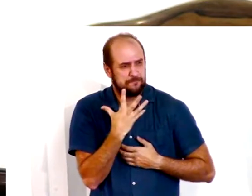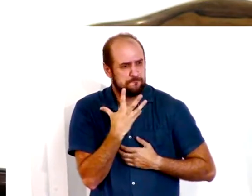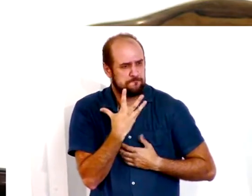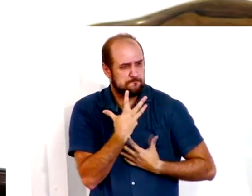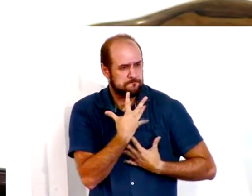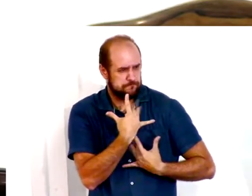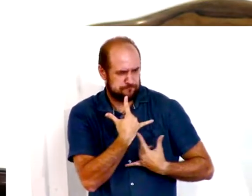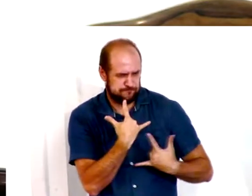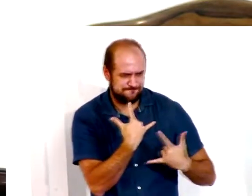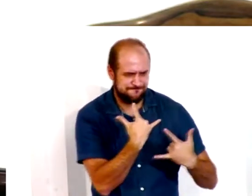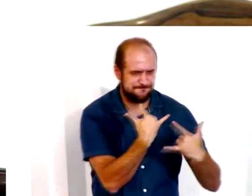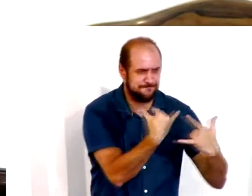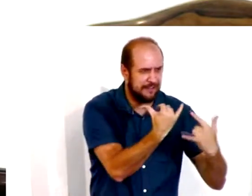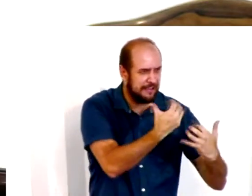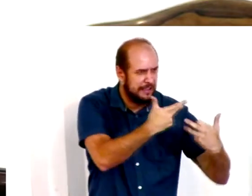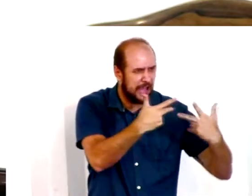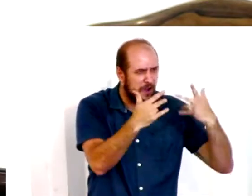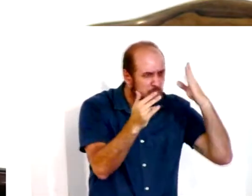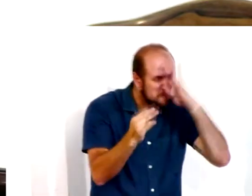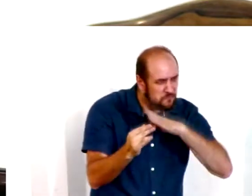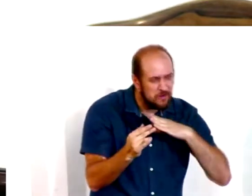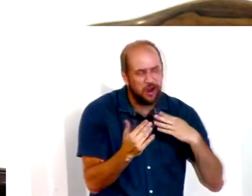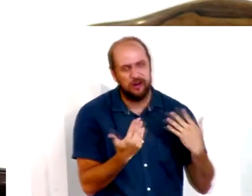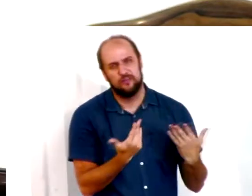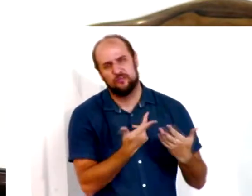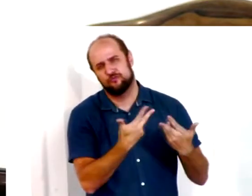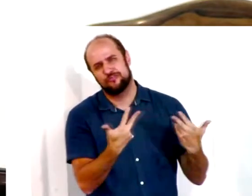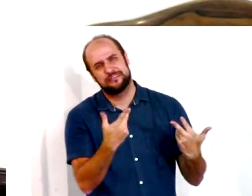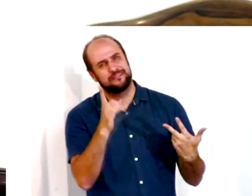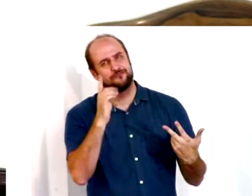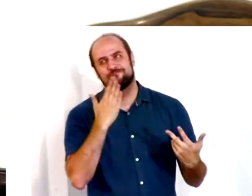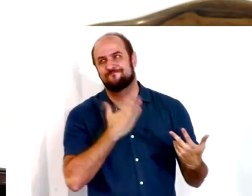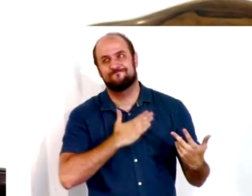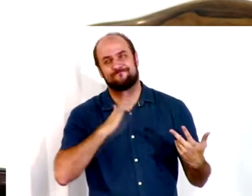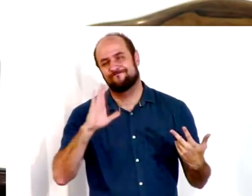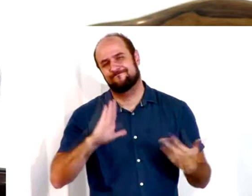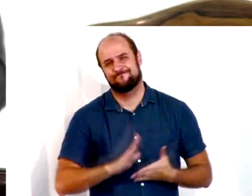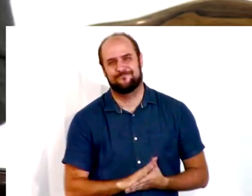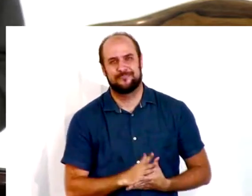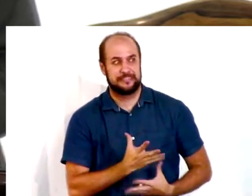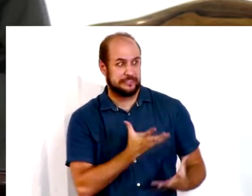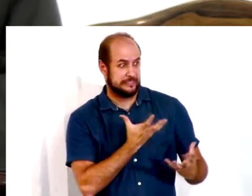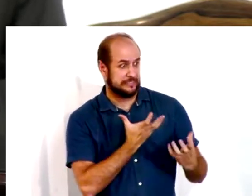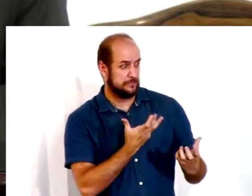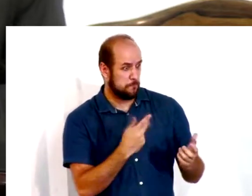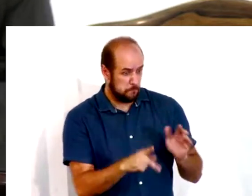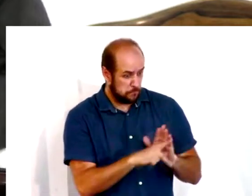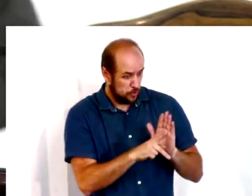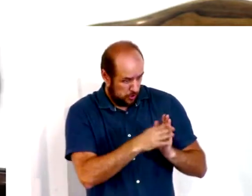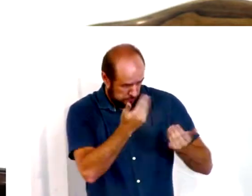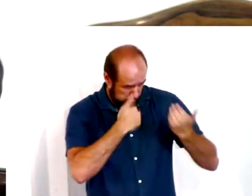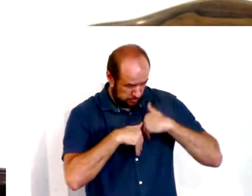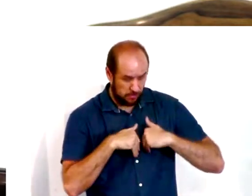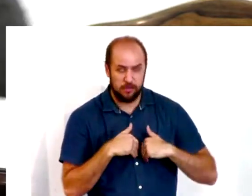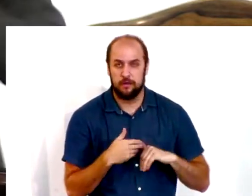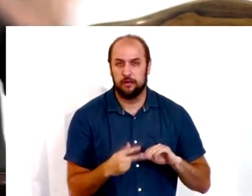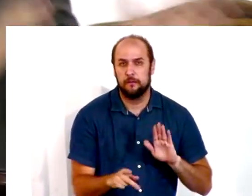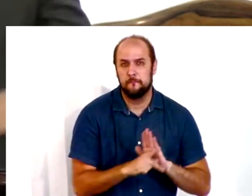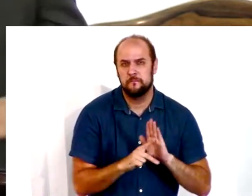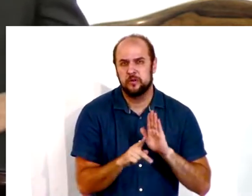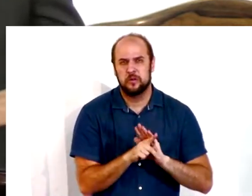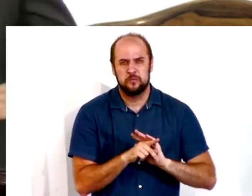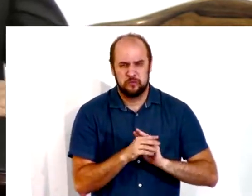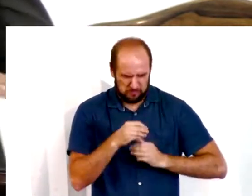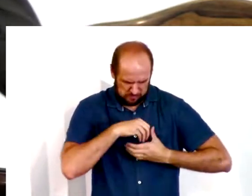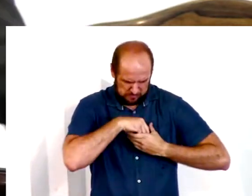a desejar coisas que não provêm do Senhor, mas que provém de nós mesmos e provém daquela